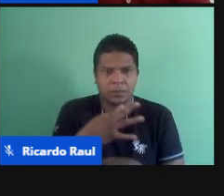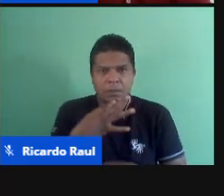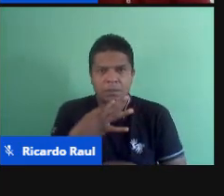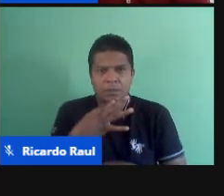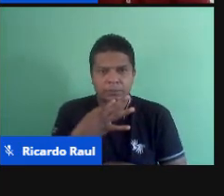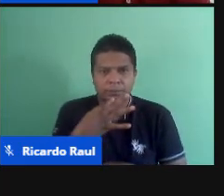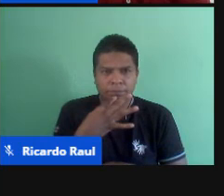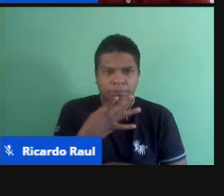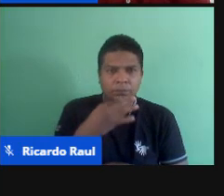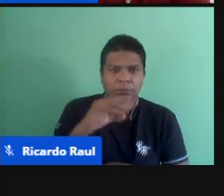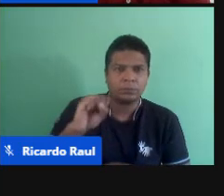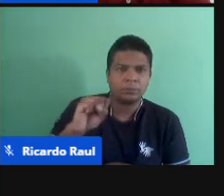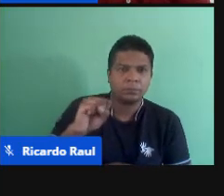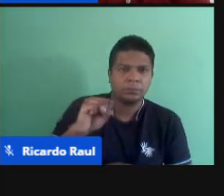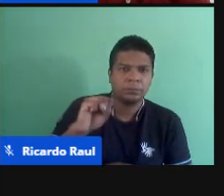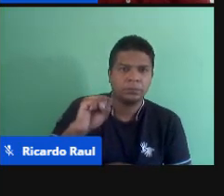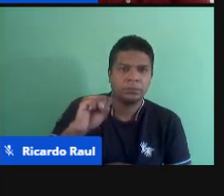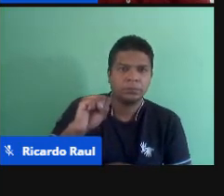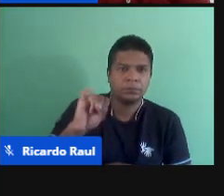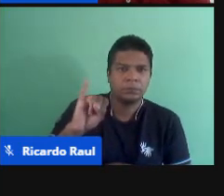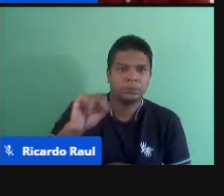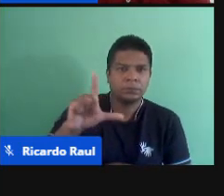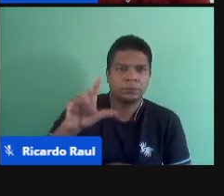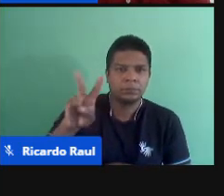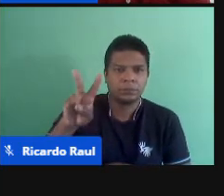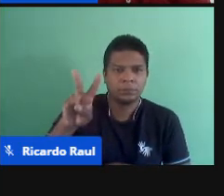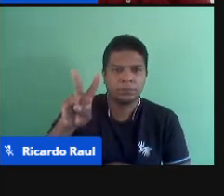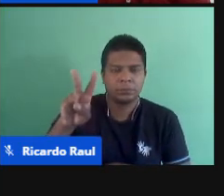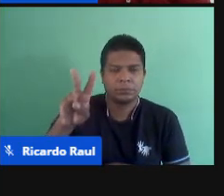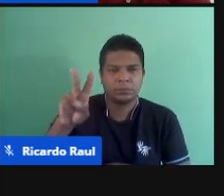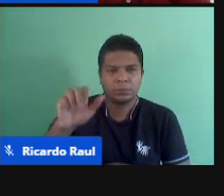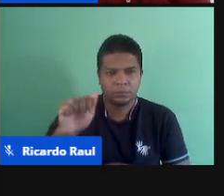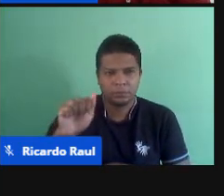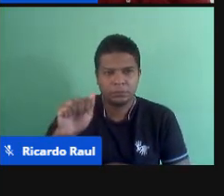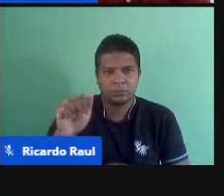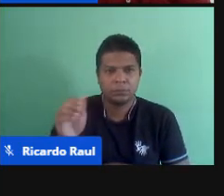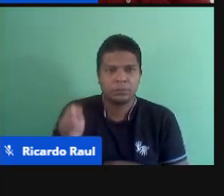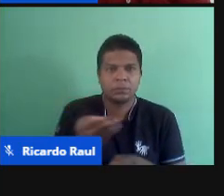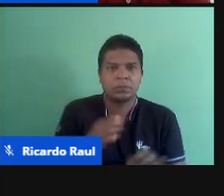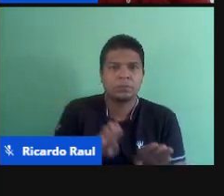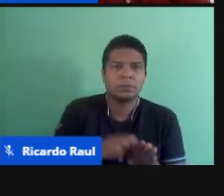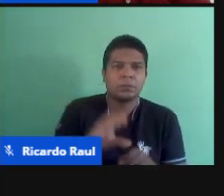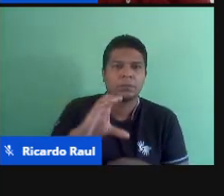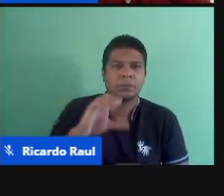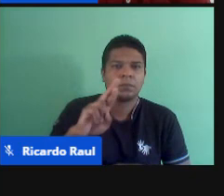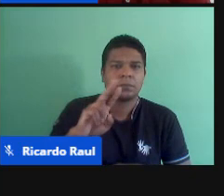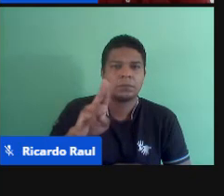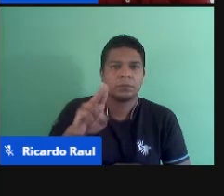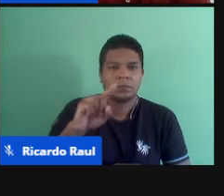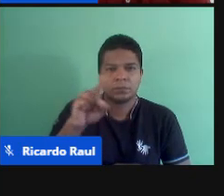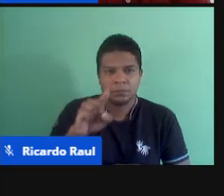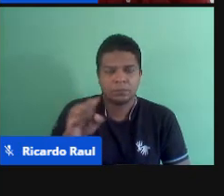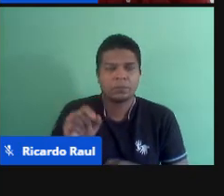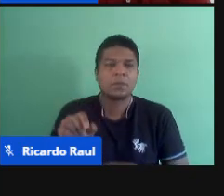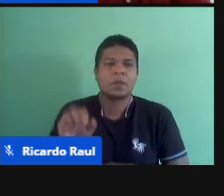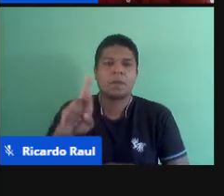Silvio Cruz, que na verdade para nós mais próximos, né, são o Rafael e o Júlio,